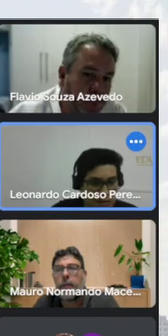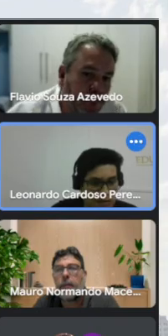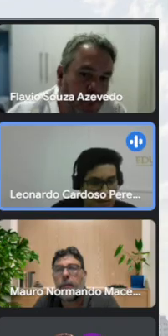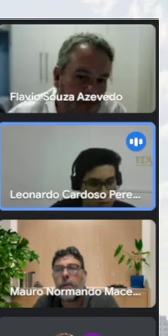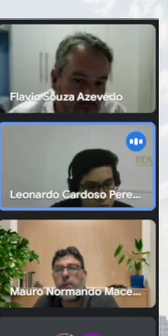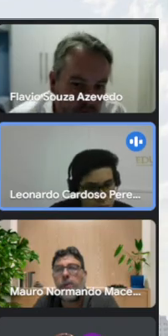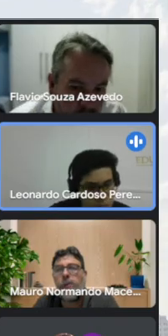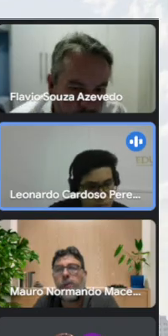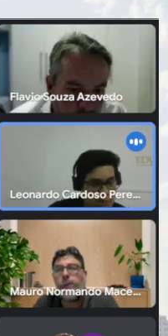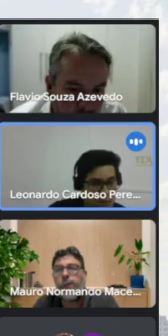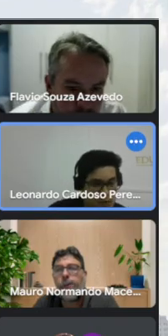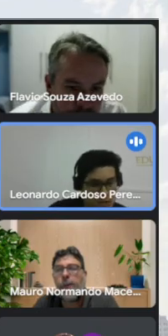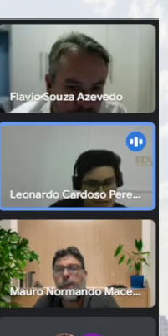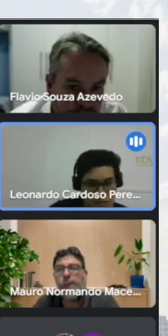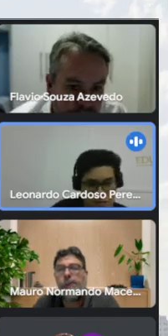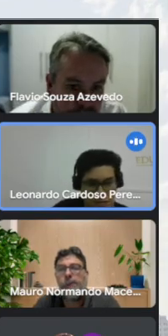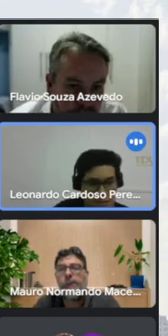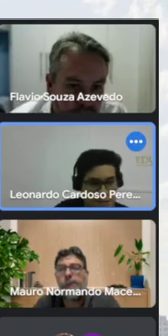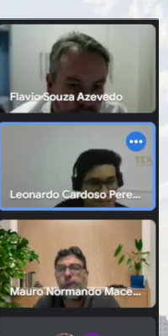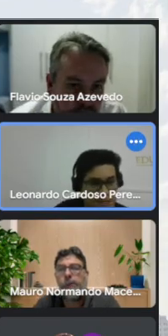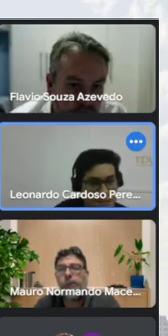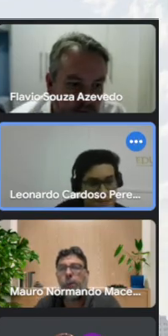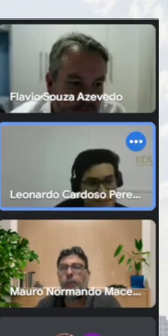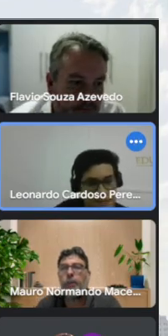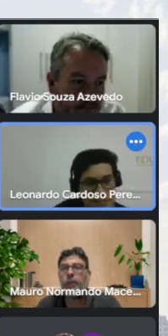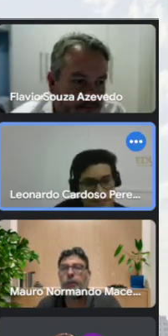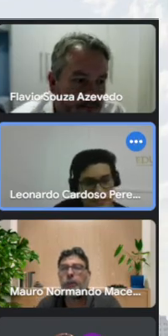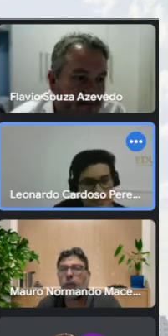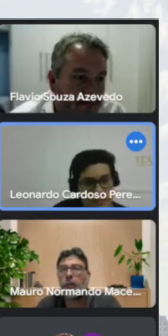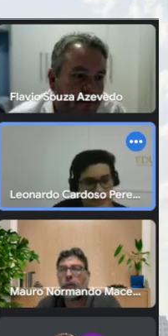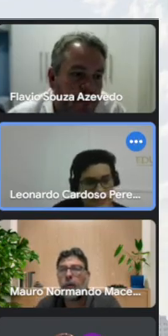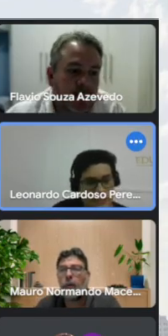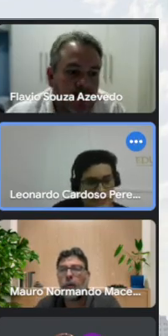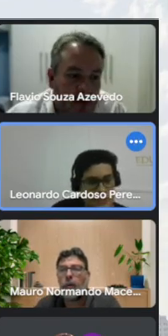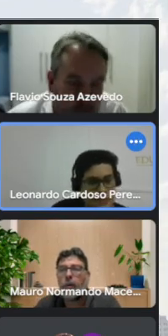já verificou projetos, enfim.